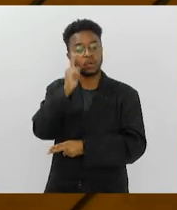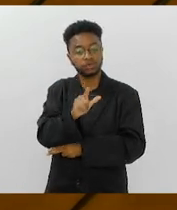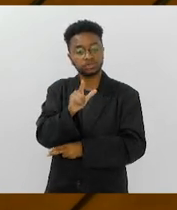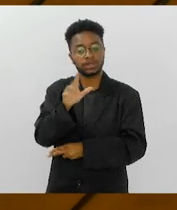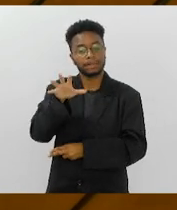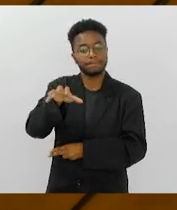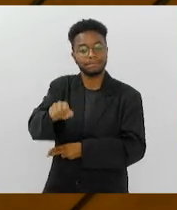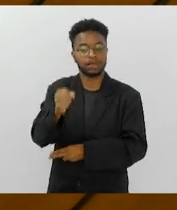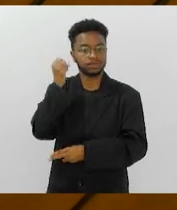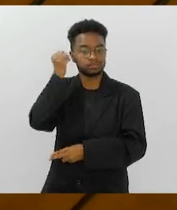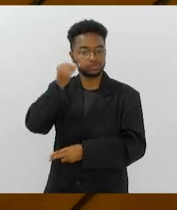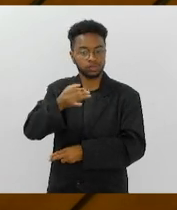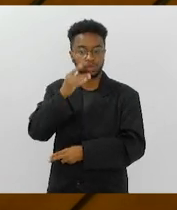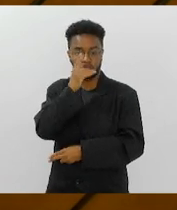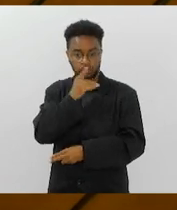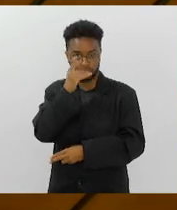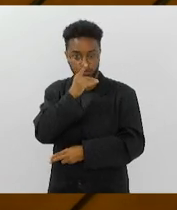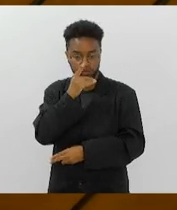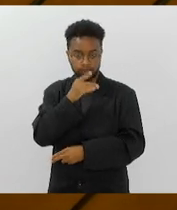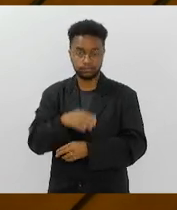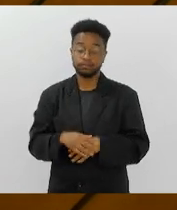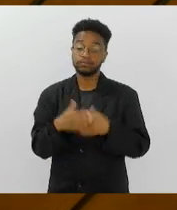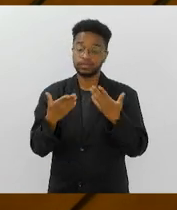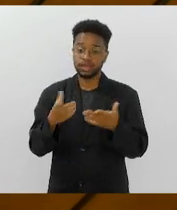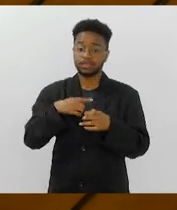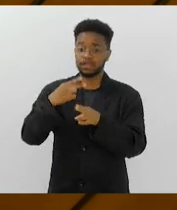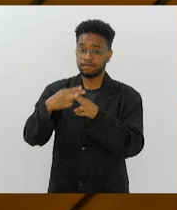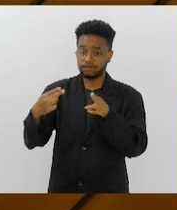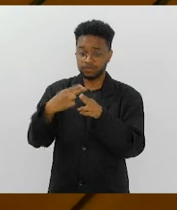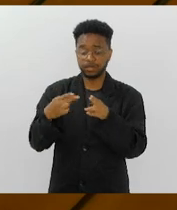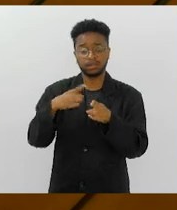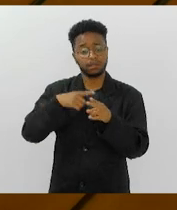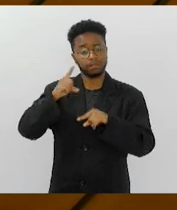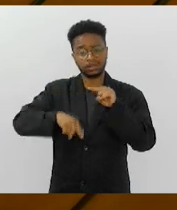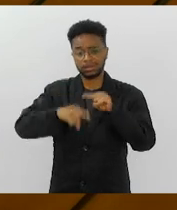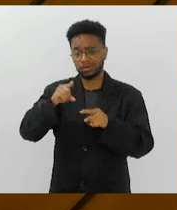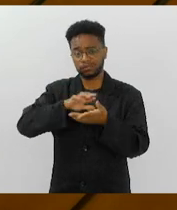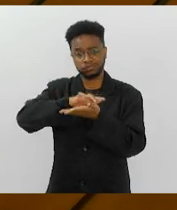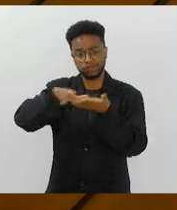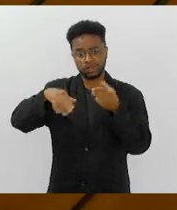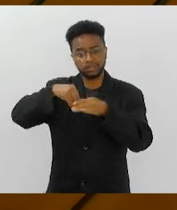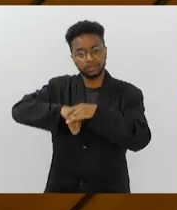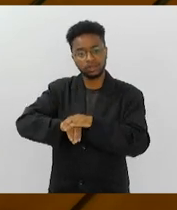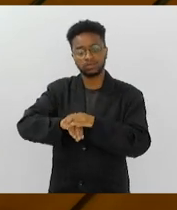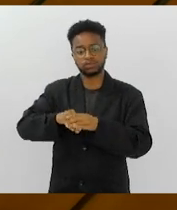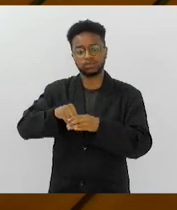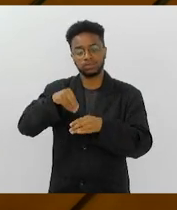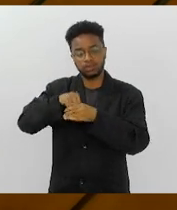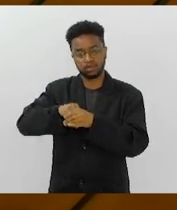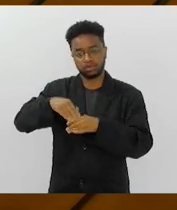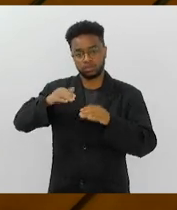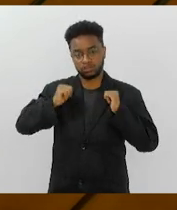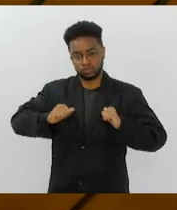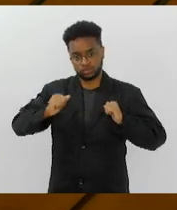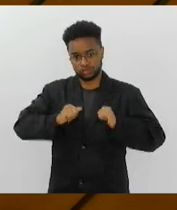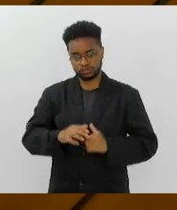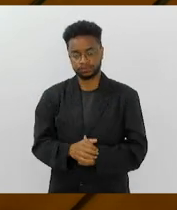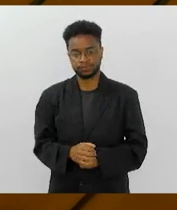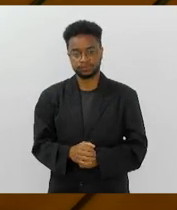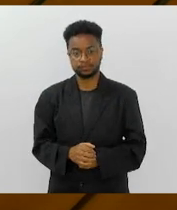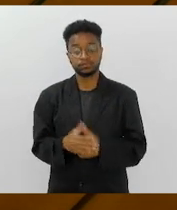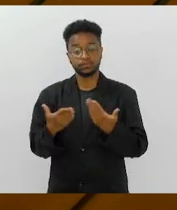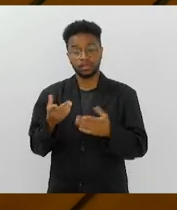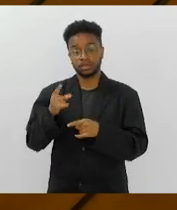para segunda-feira. Estava lá a faca, estava a balaclava, estava todo o equipamento dele. E aí, depois, conversando com